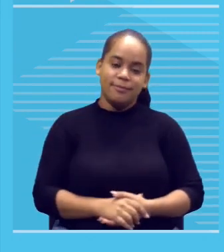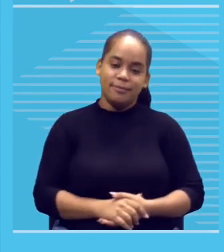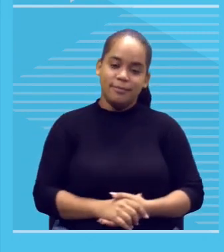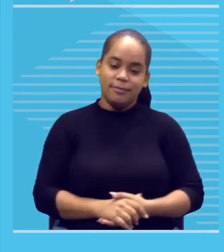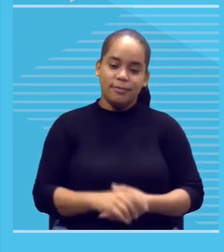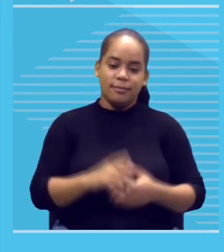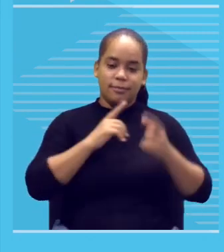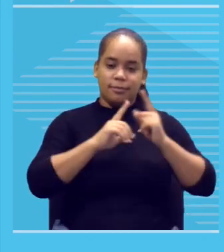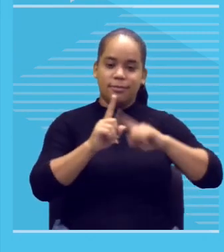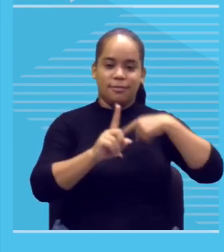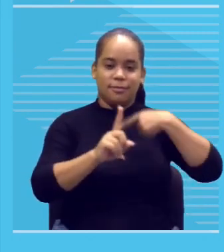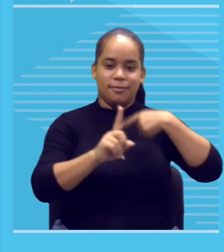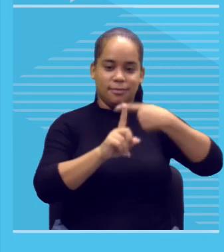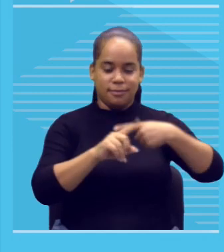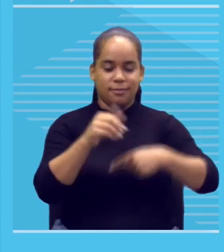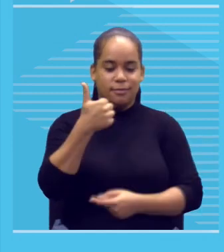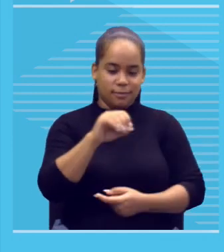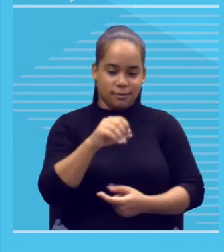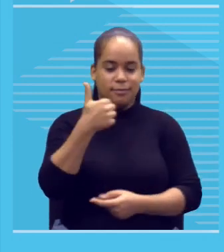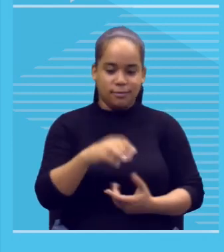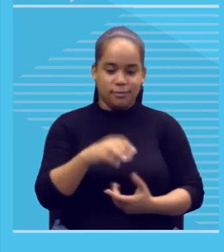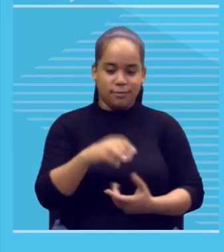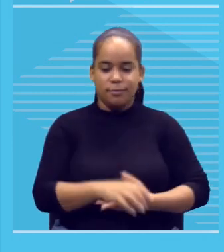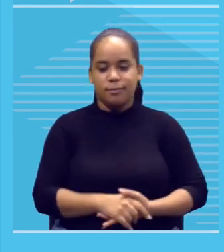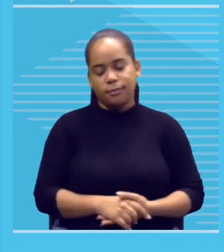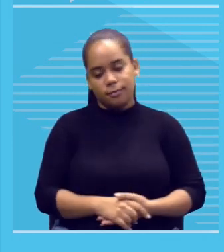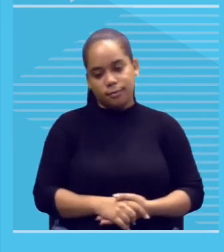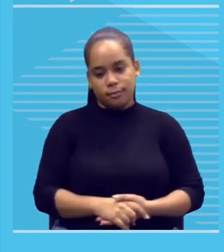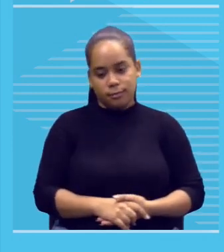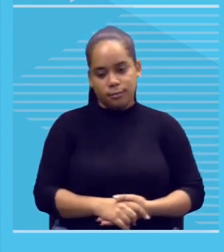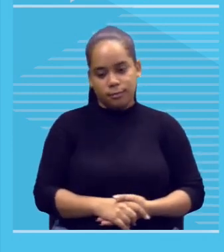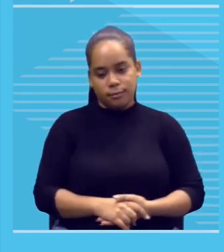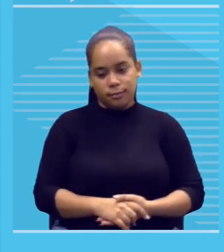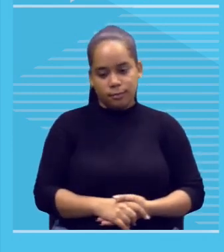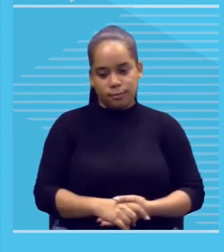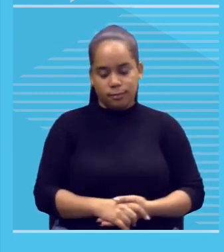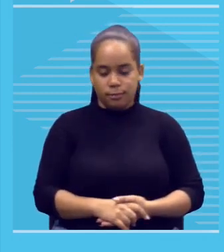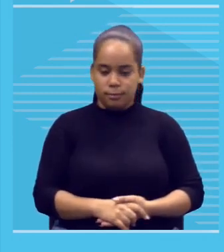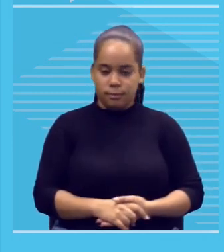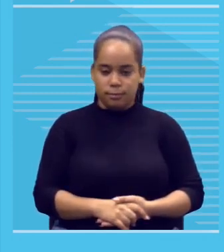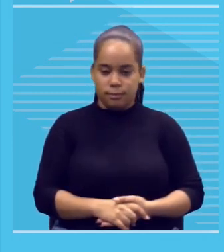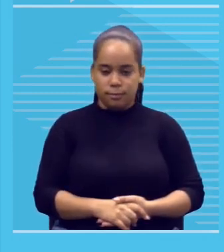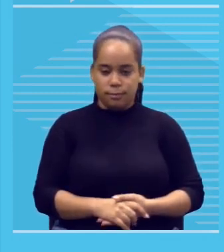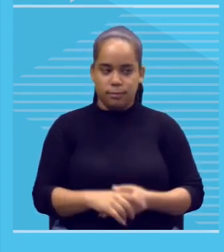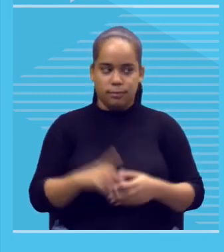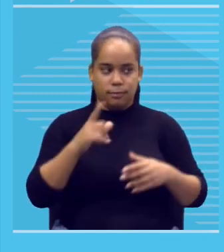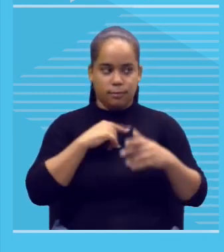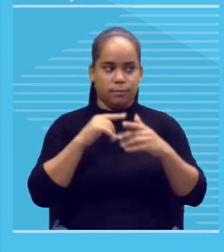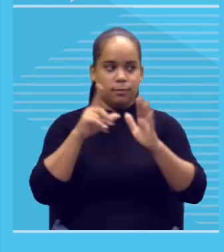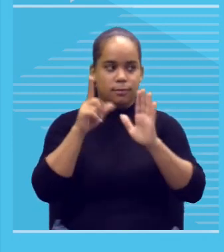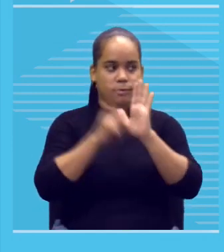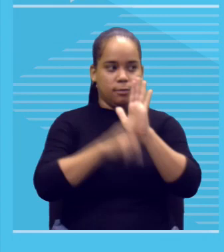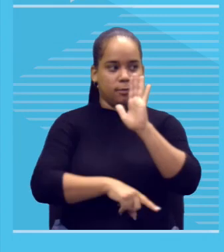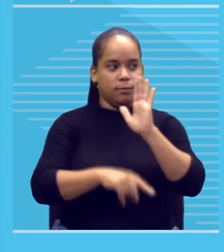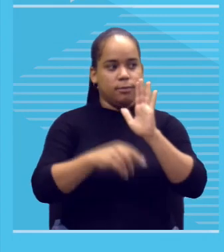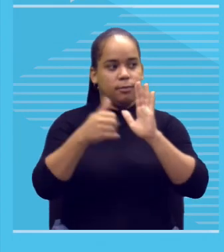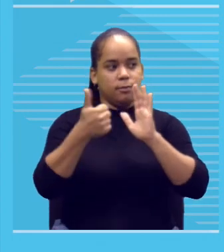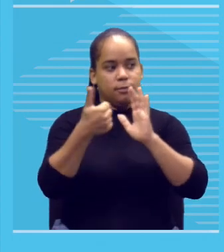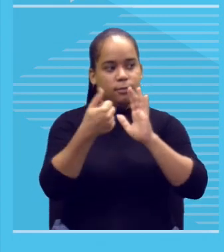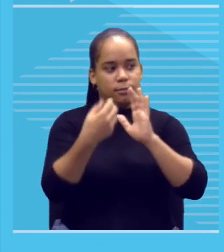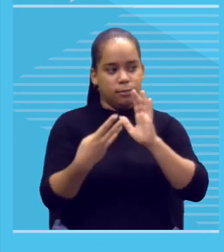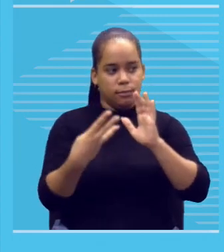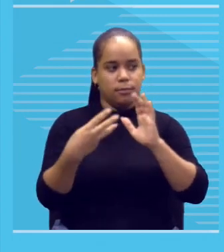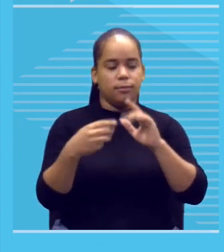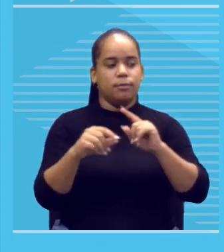adicionou 10 né adicionou 10 subtraiu 13 e o resultado foi 12